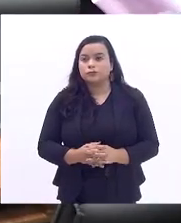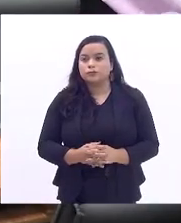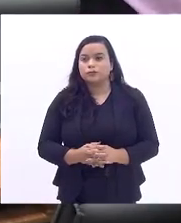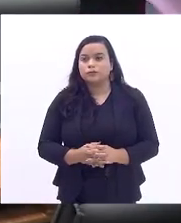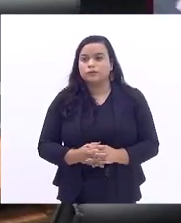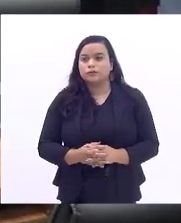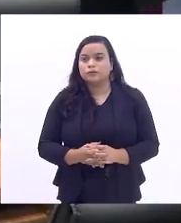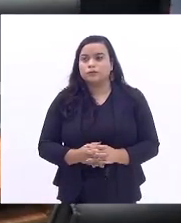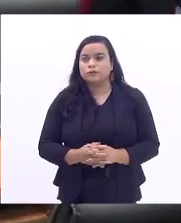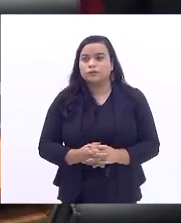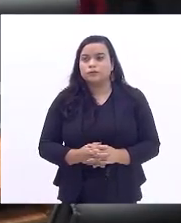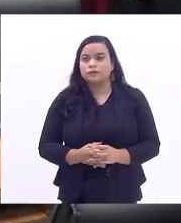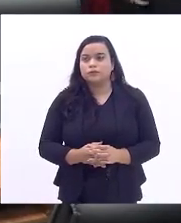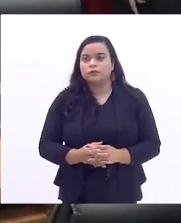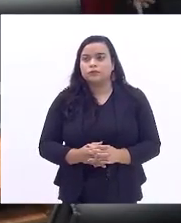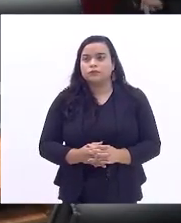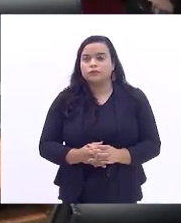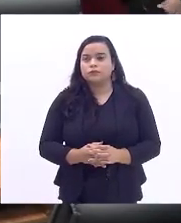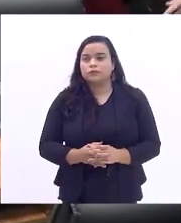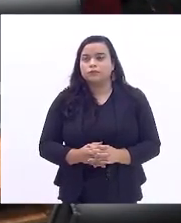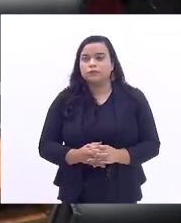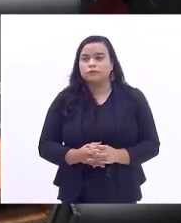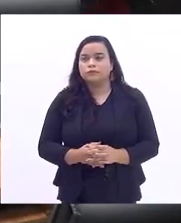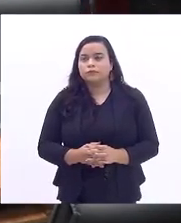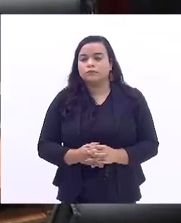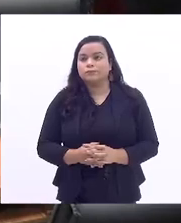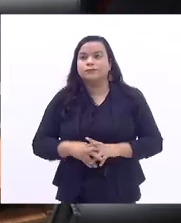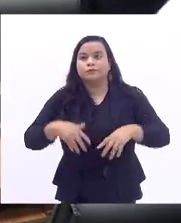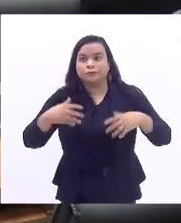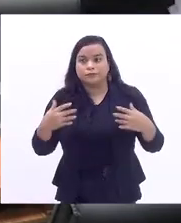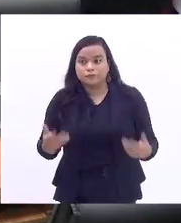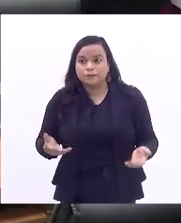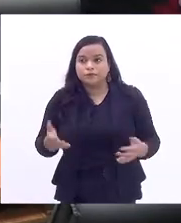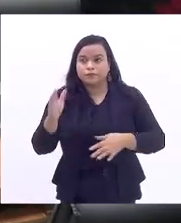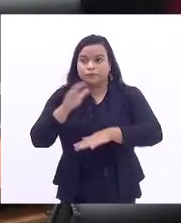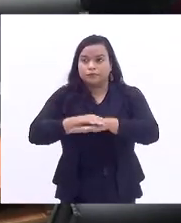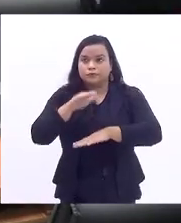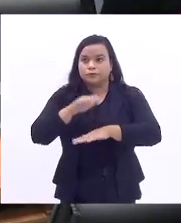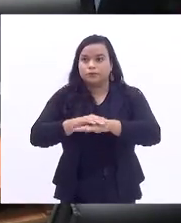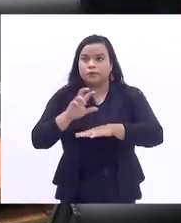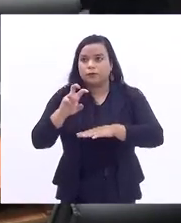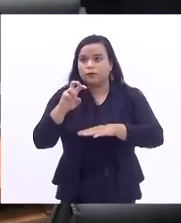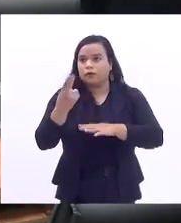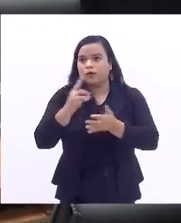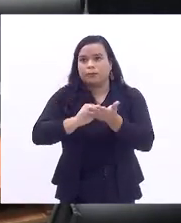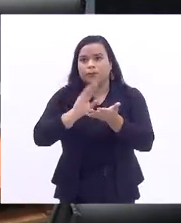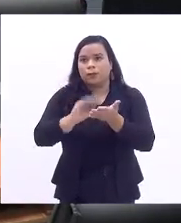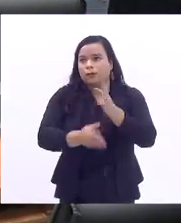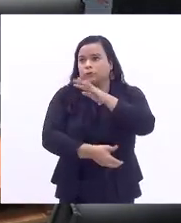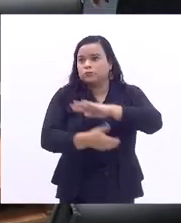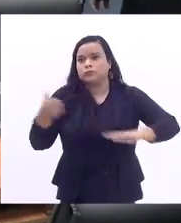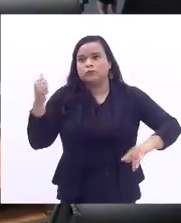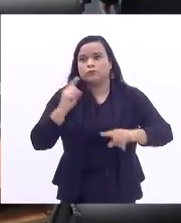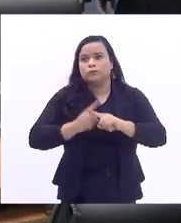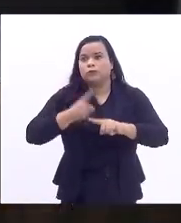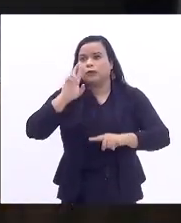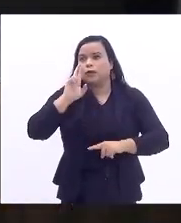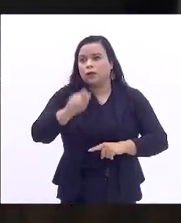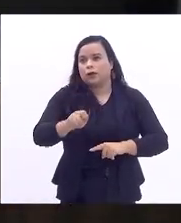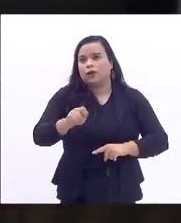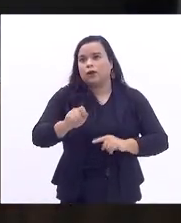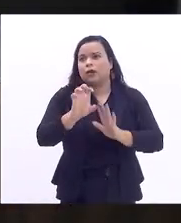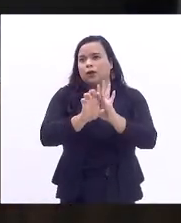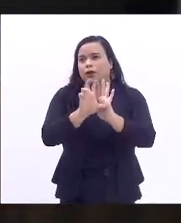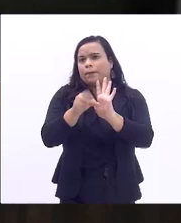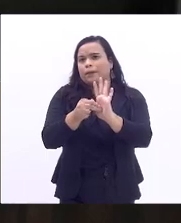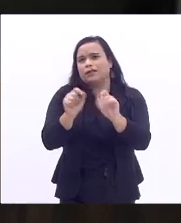tá ligado aí então eu vou eu vou vou tirar de pauta porque o deputado Rodrigo fez emendas também a